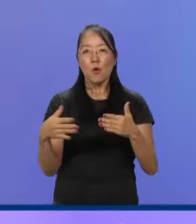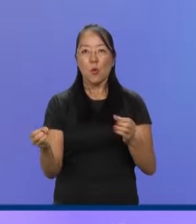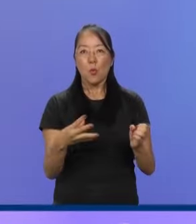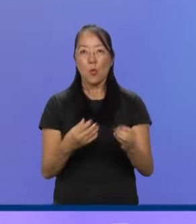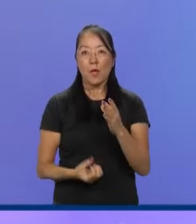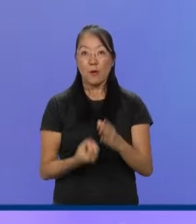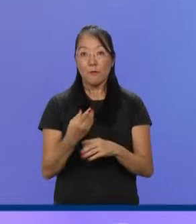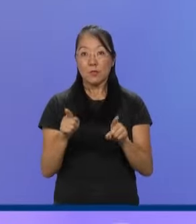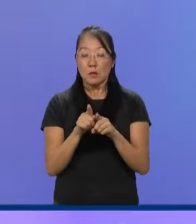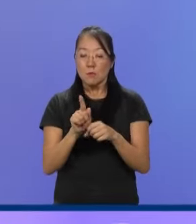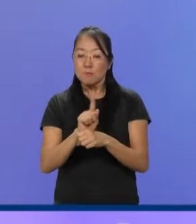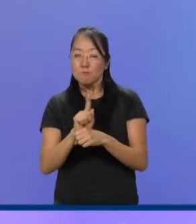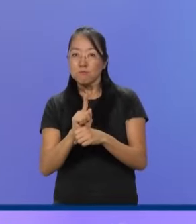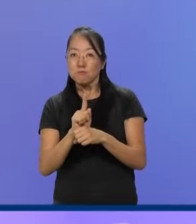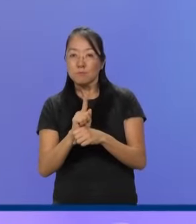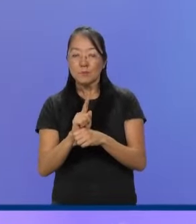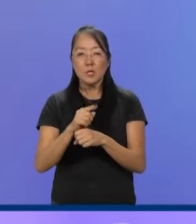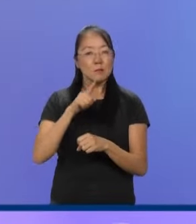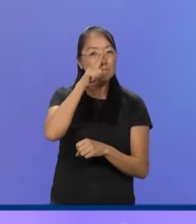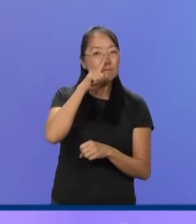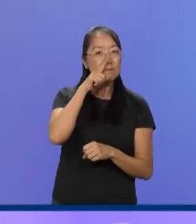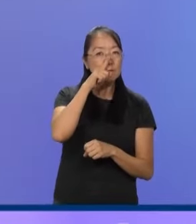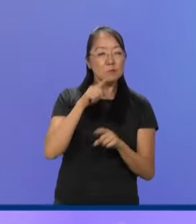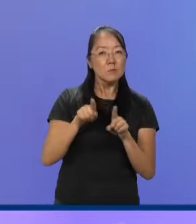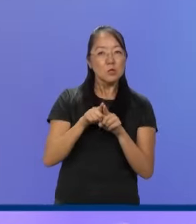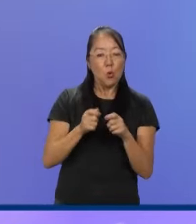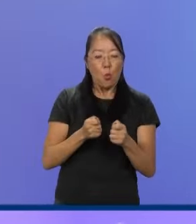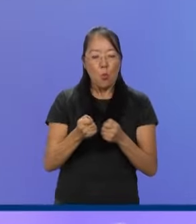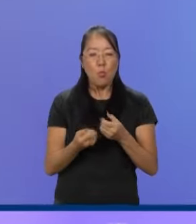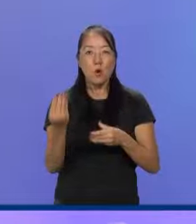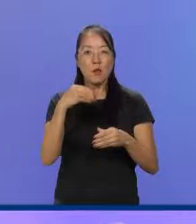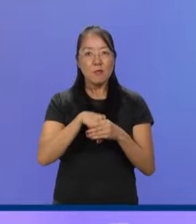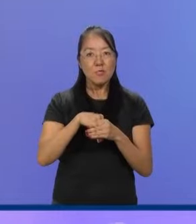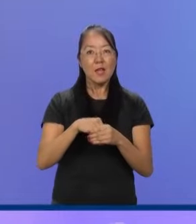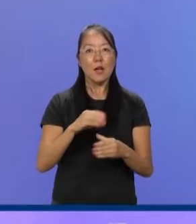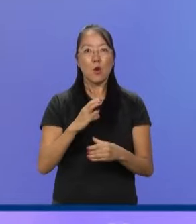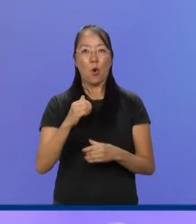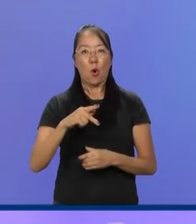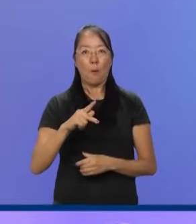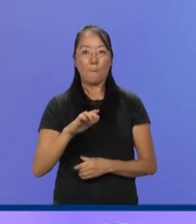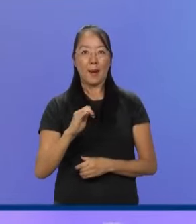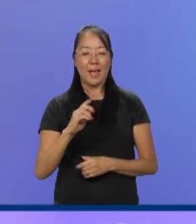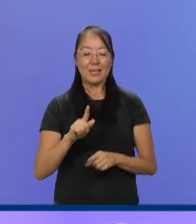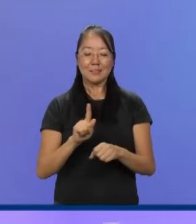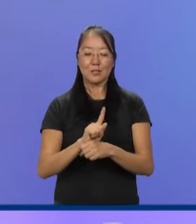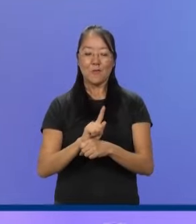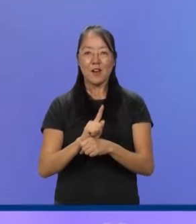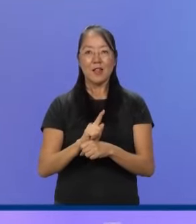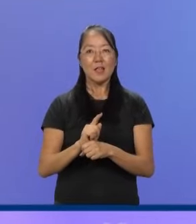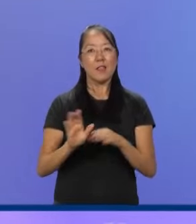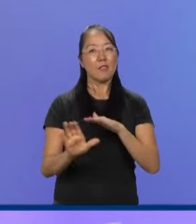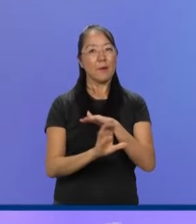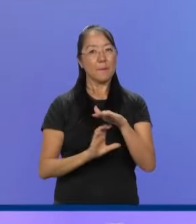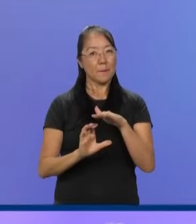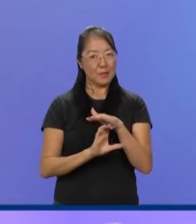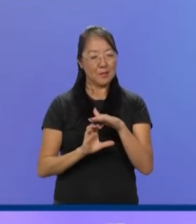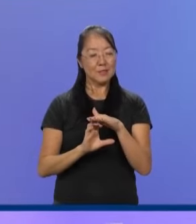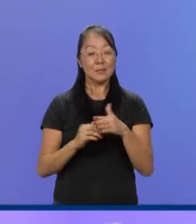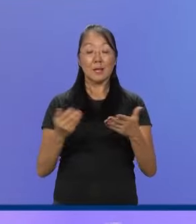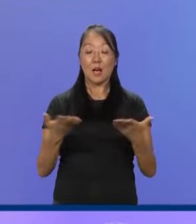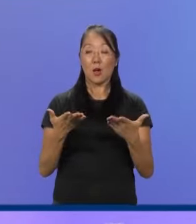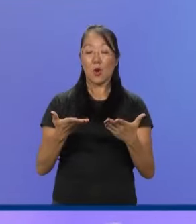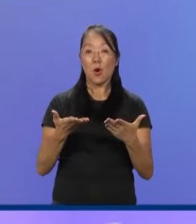de gestão de risco, controles internos e compliance e governança corporativa. E entregaremos agora a menção